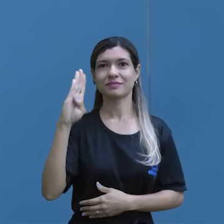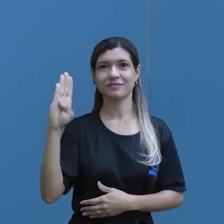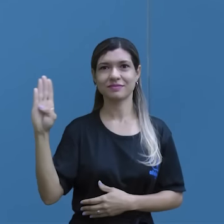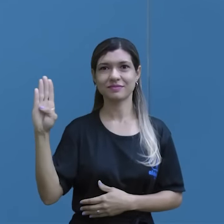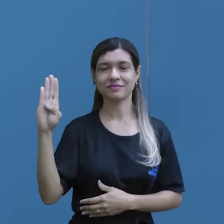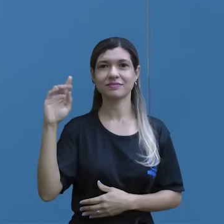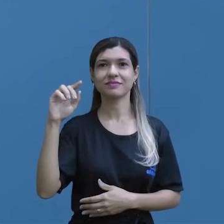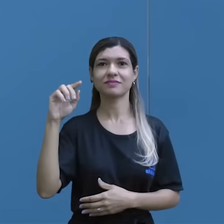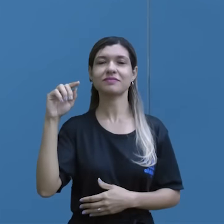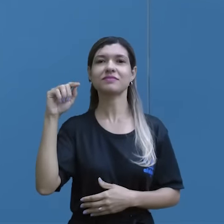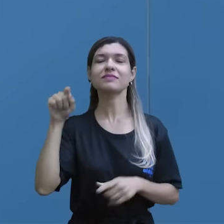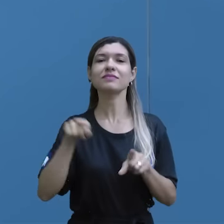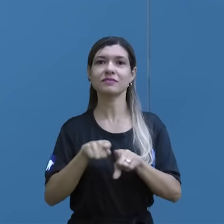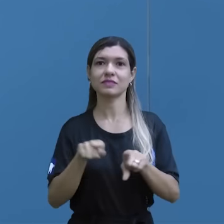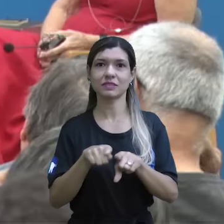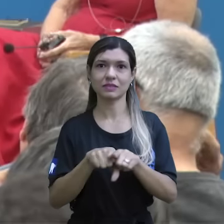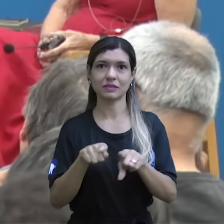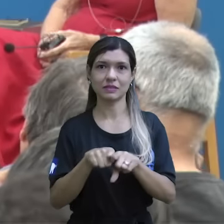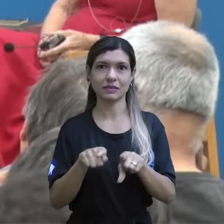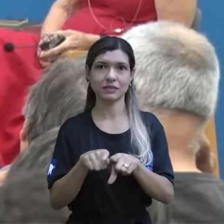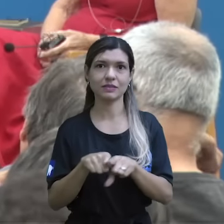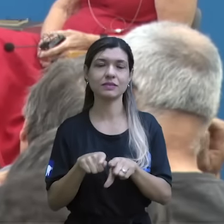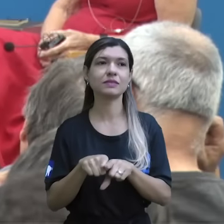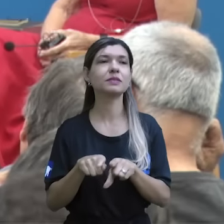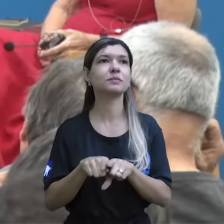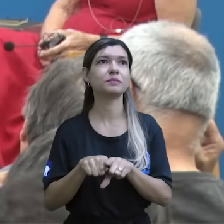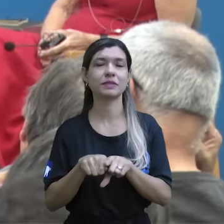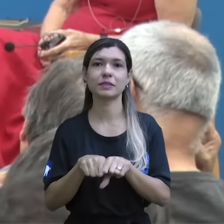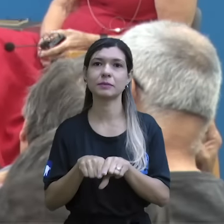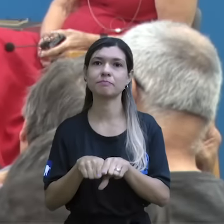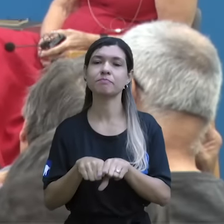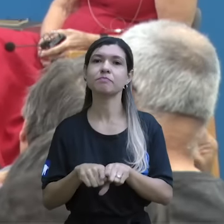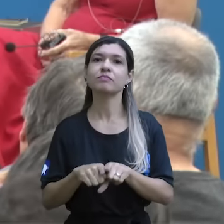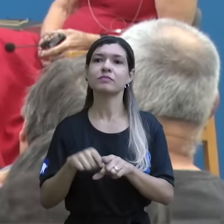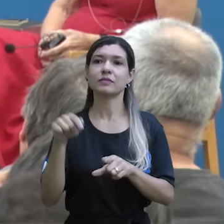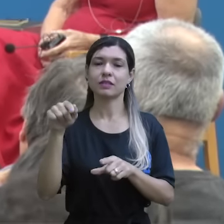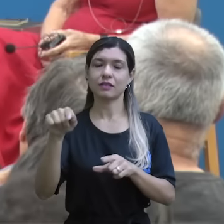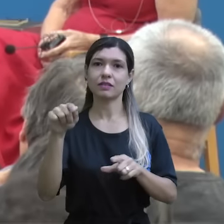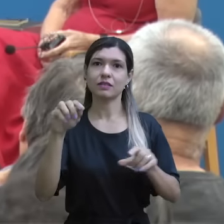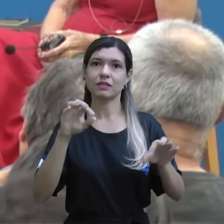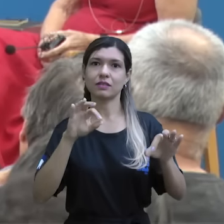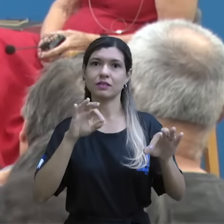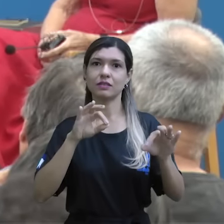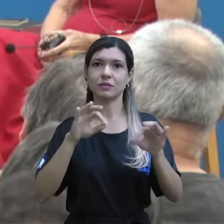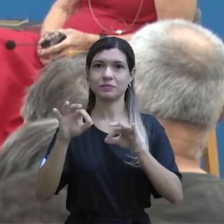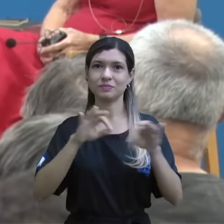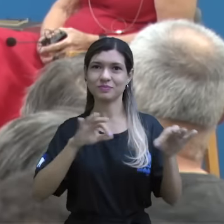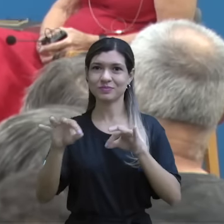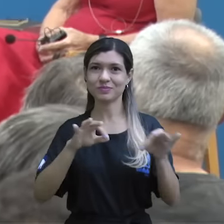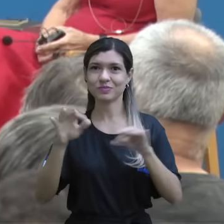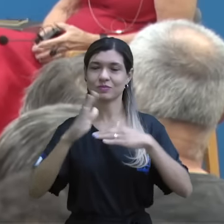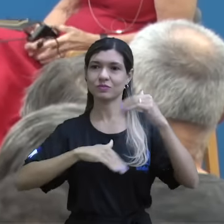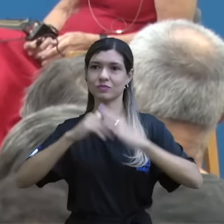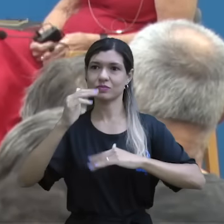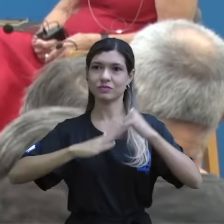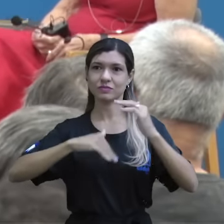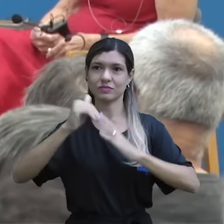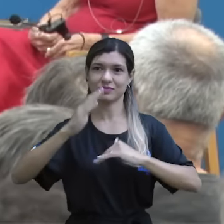ao Reinaldo e equipe de cenografia e filmagem, à equipe de intérpretes que faz a tradução em Libras, ao Alexandre Brum